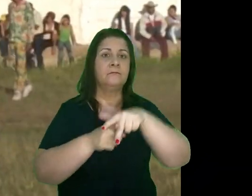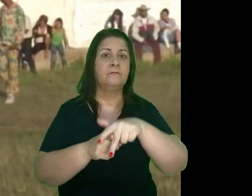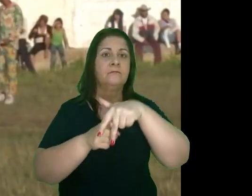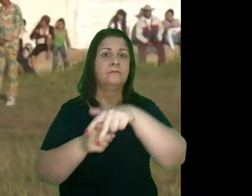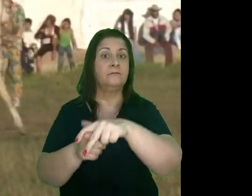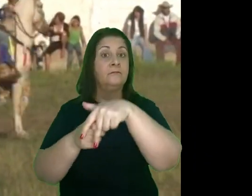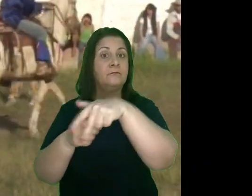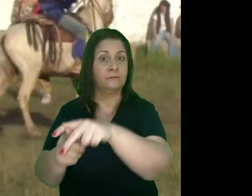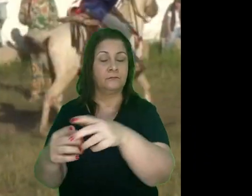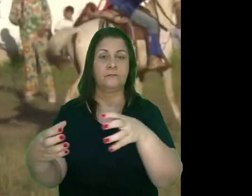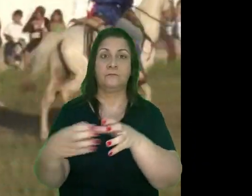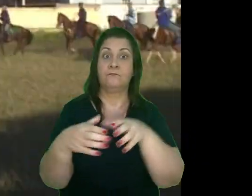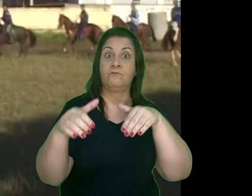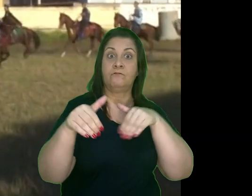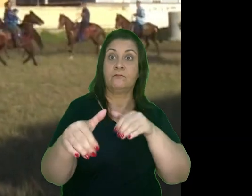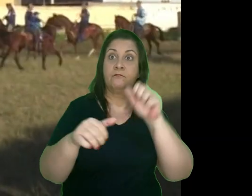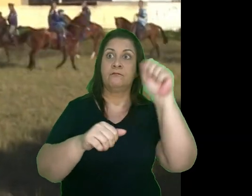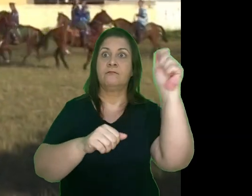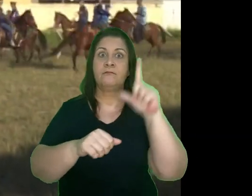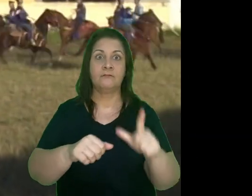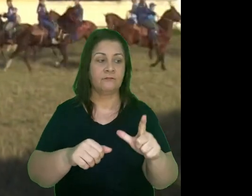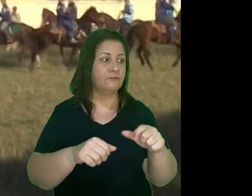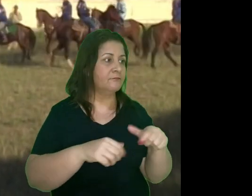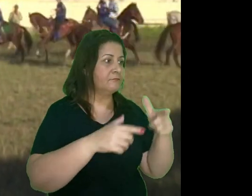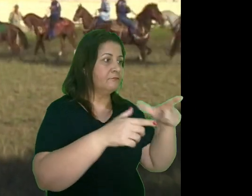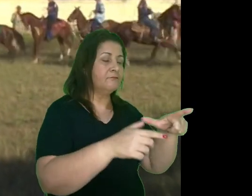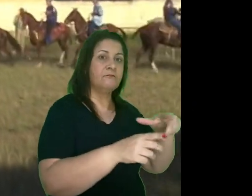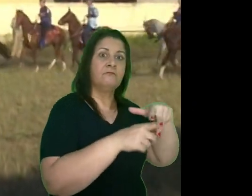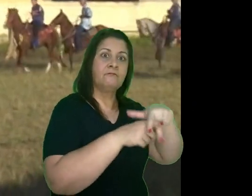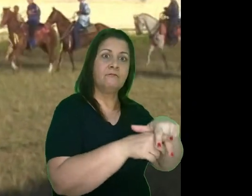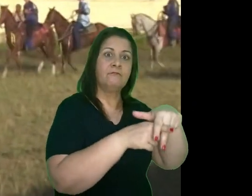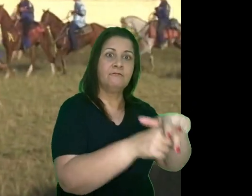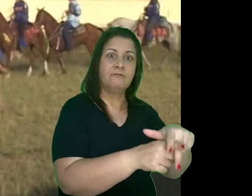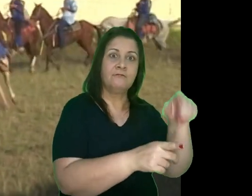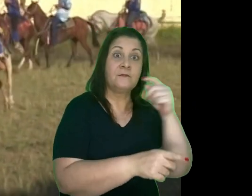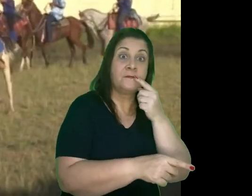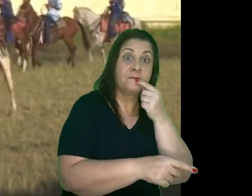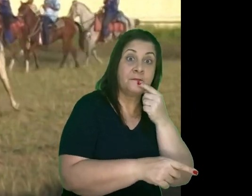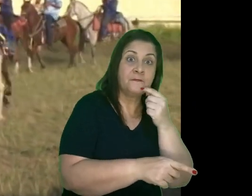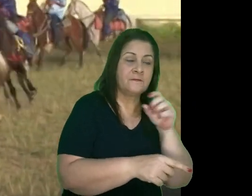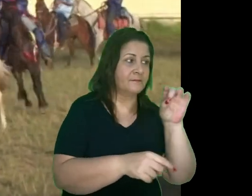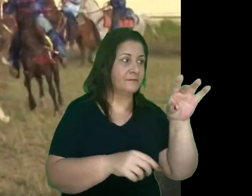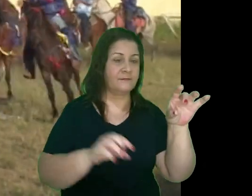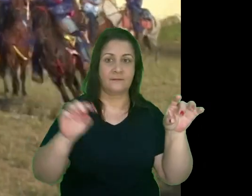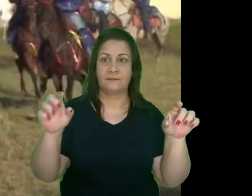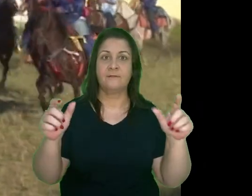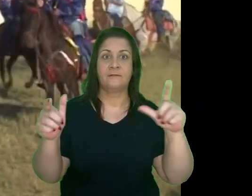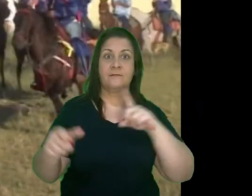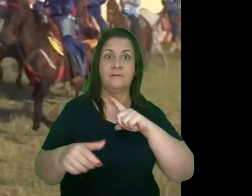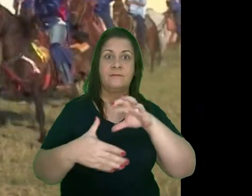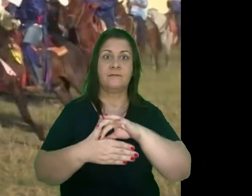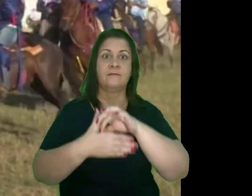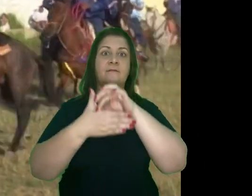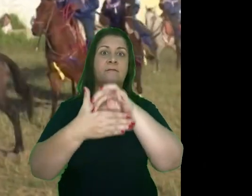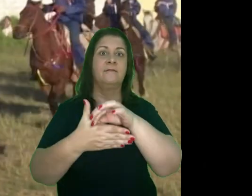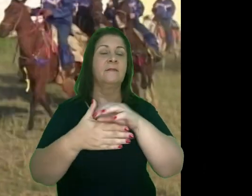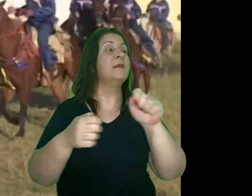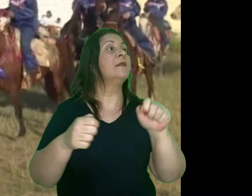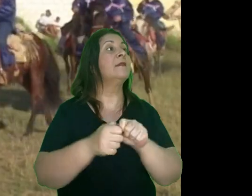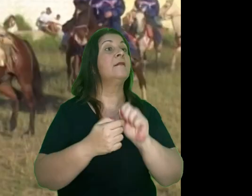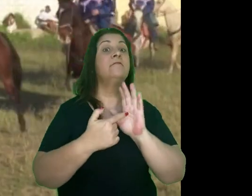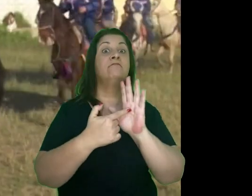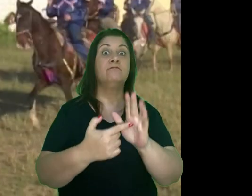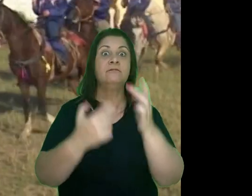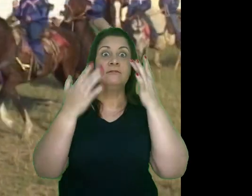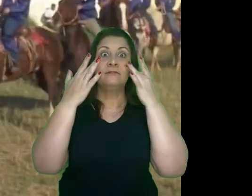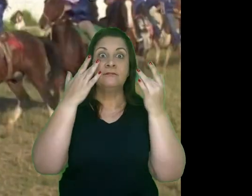os participantes formam o Exército Azul e o Exército Vermelho. Cada um, com um comandante, fazem a encenação teatral